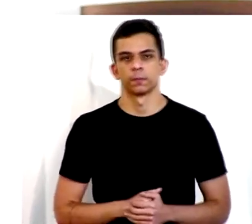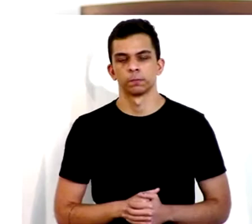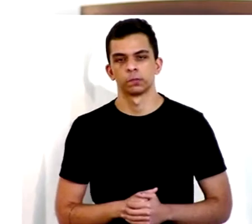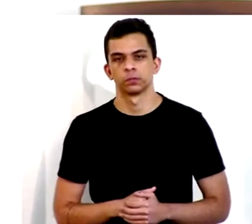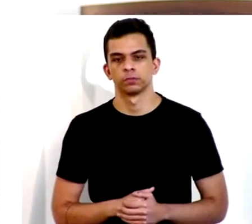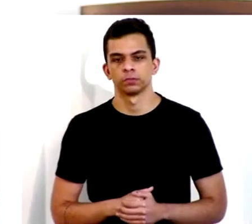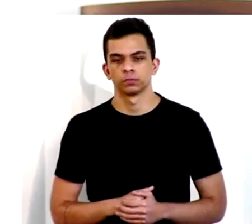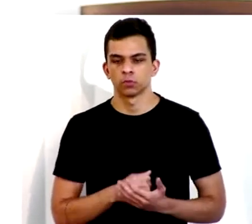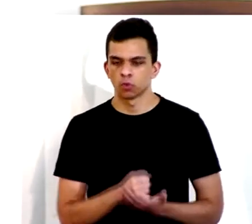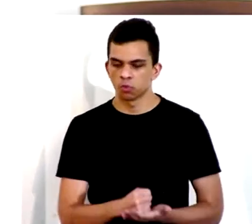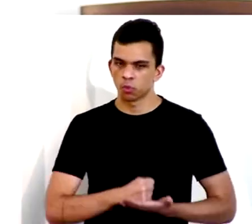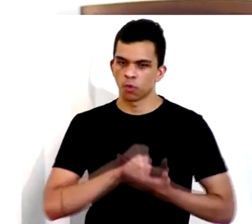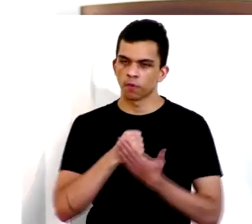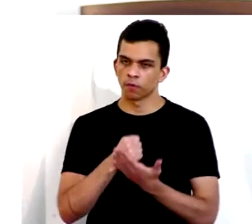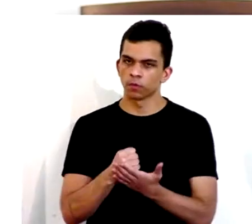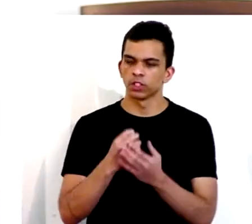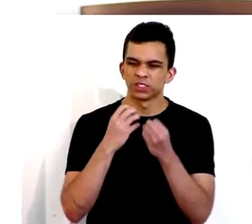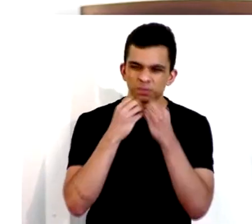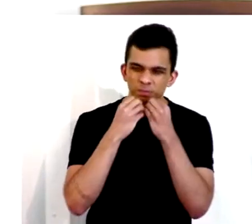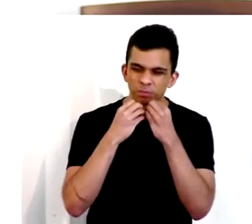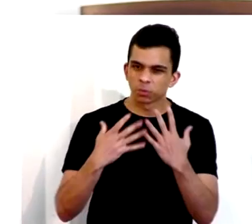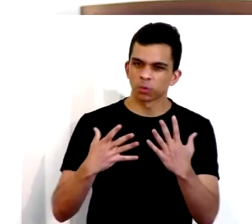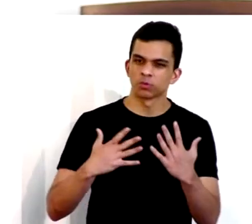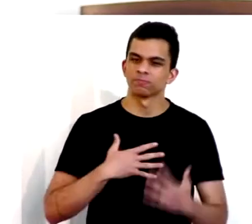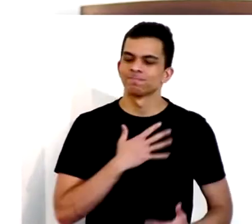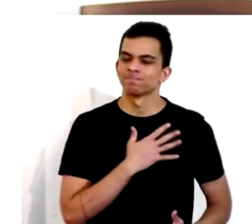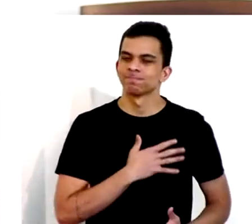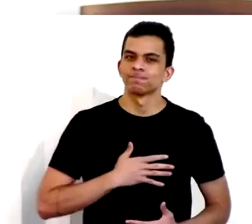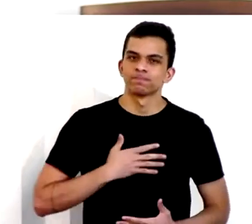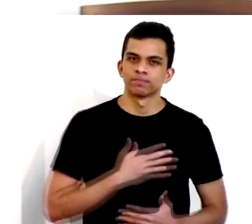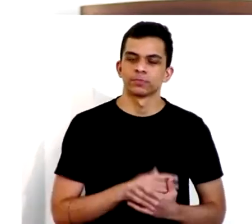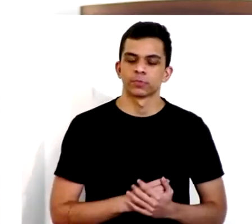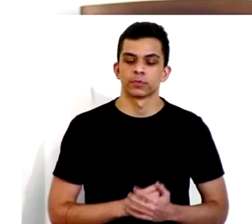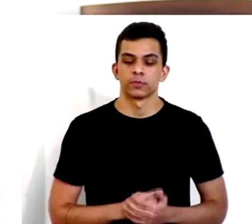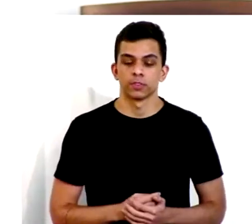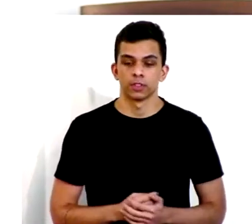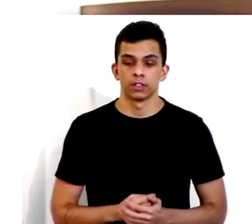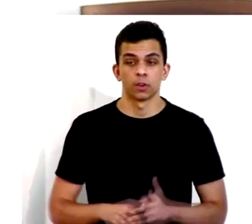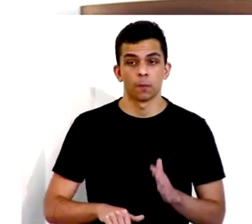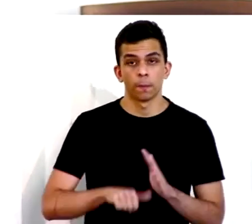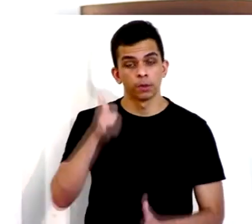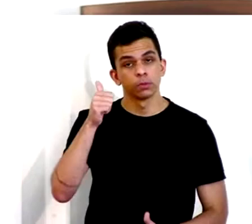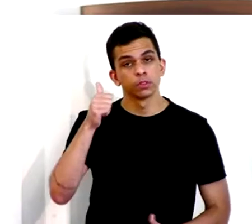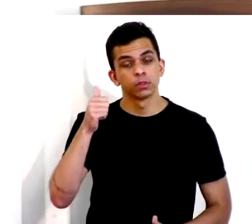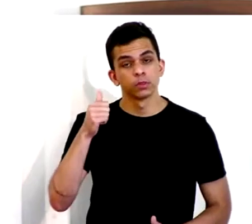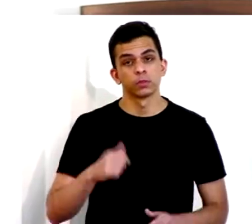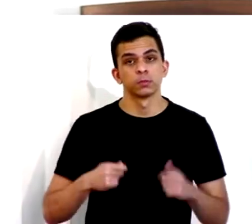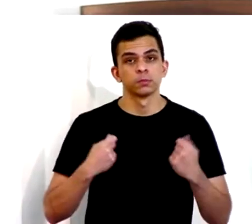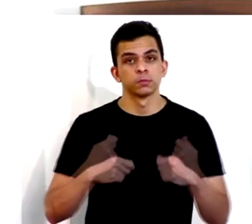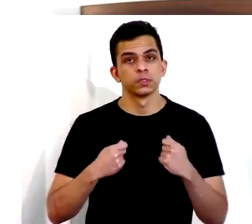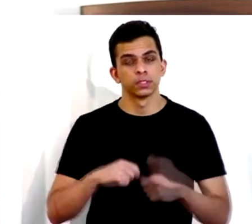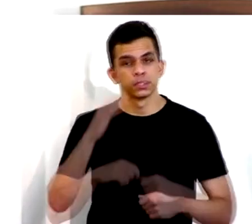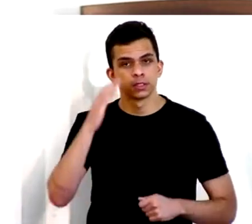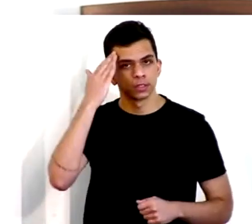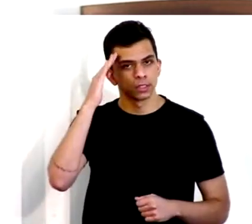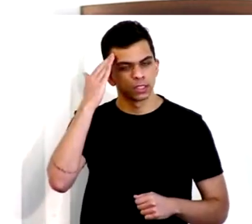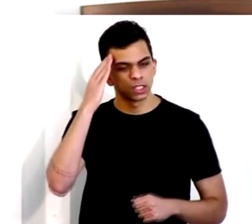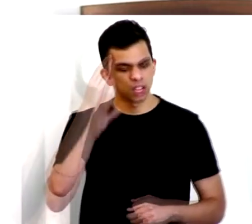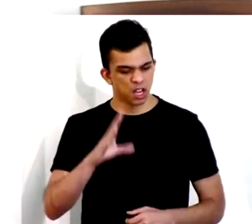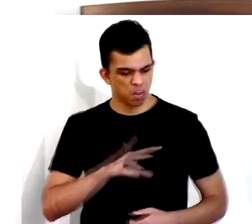suave. Primeiro, nós precisamos aqui compreender esse conceito de amor. Por